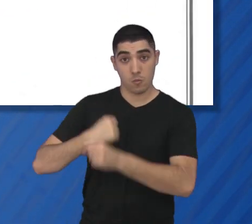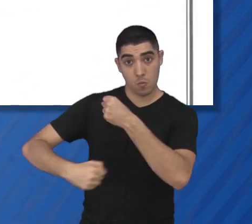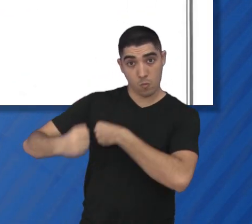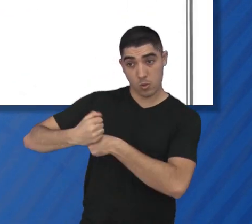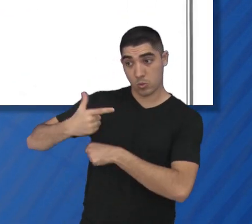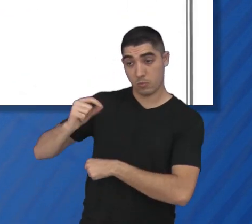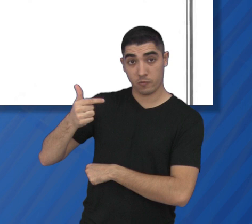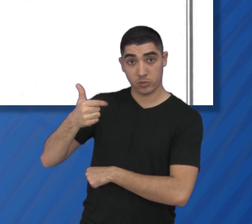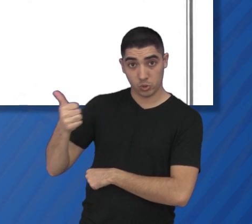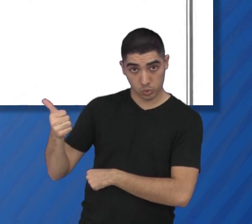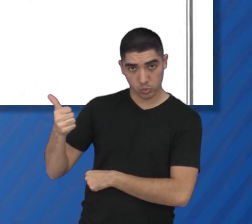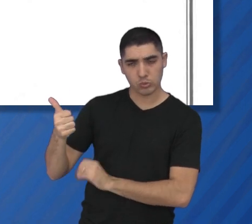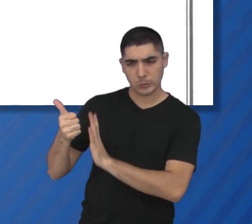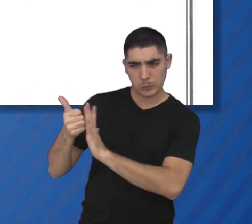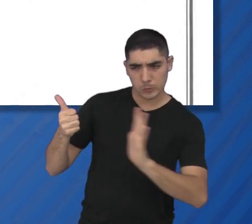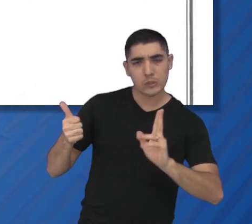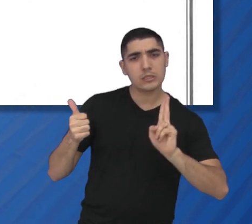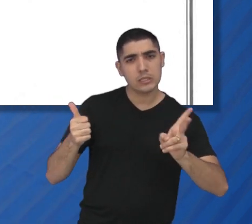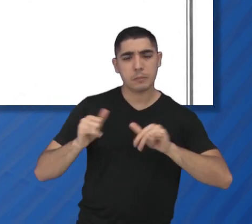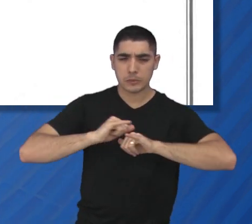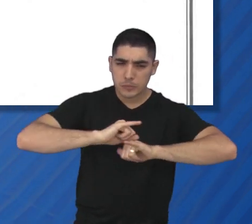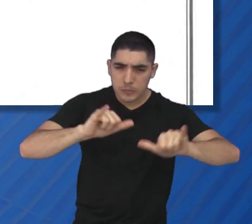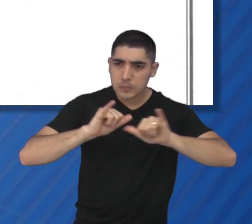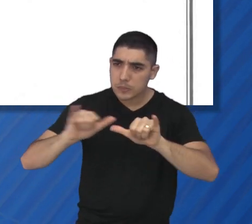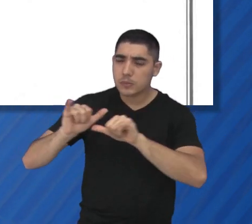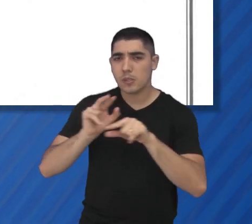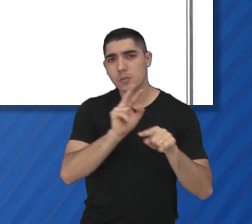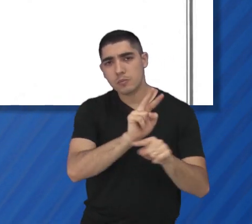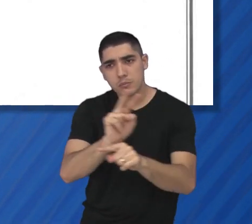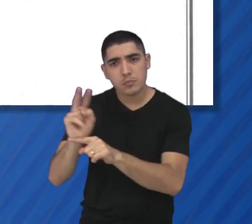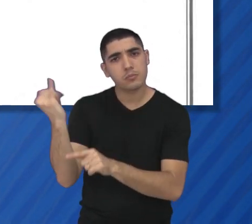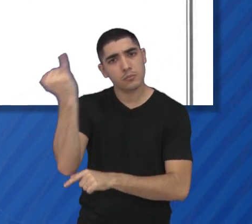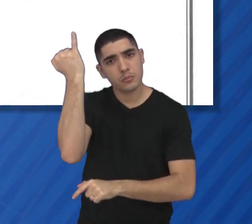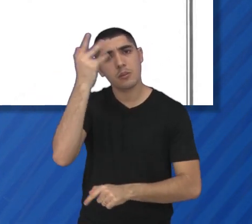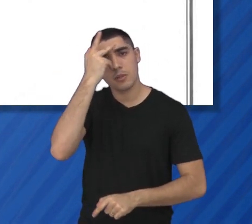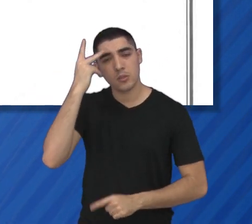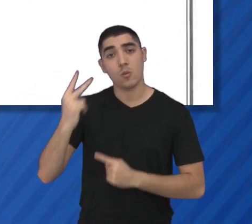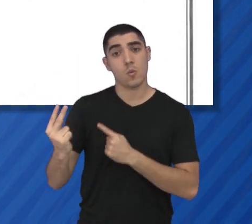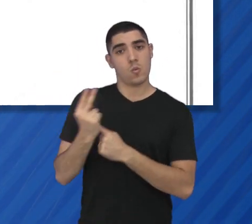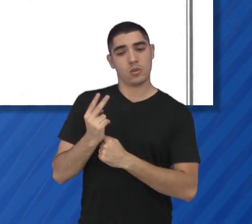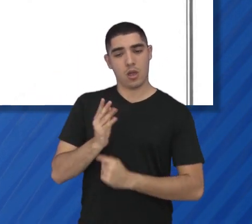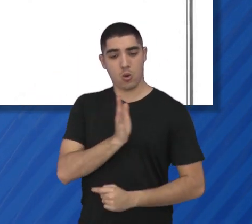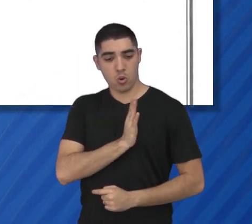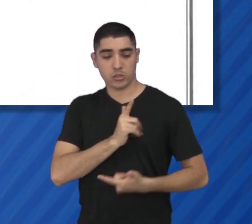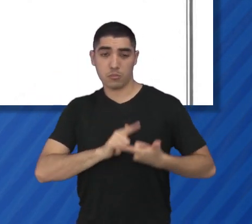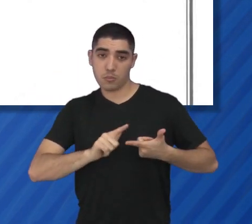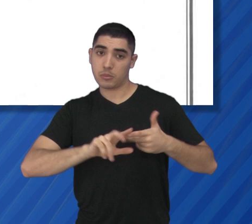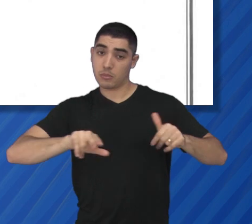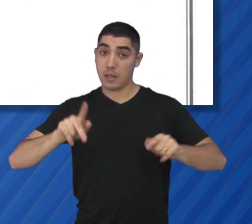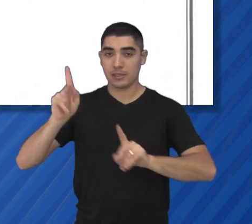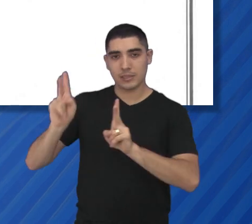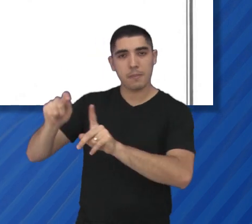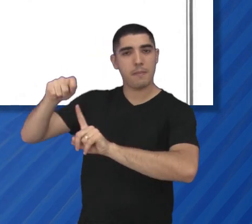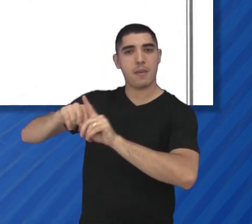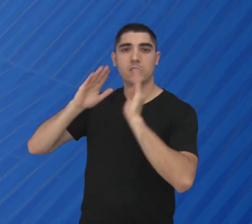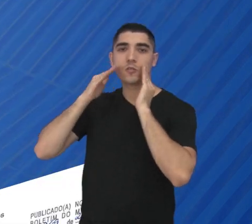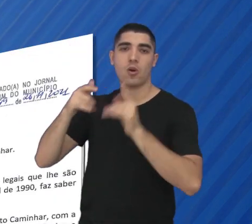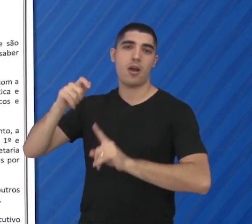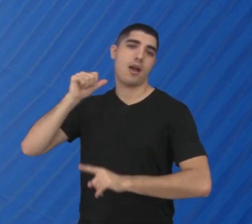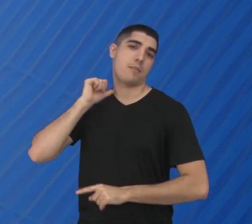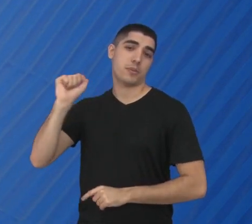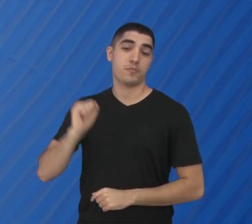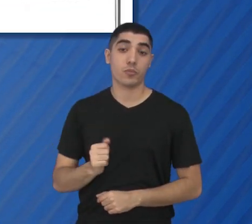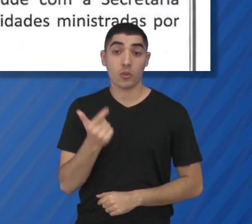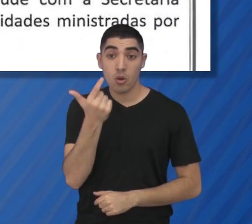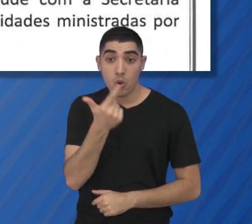Coração, que desde 2021 promove ações de prevenção e cuidado a doenças cardiovasculares no mês de abril.